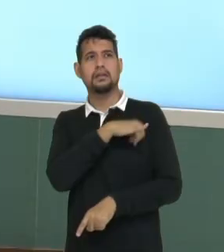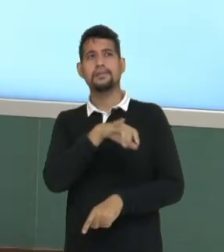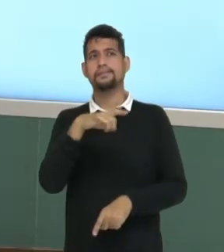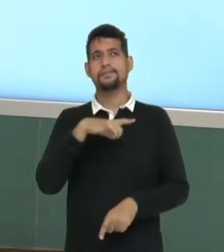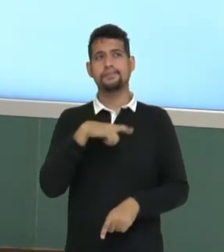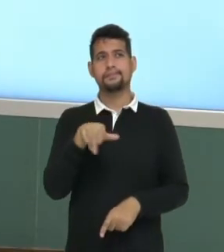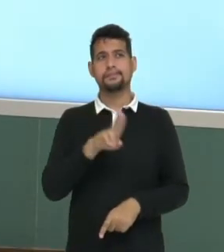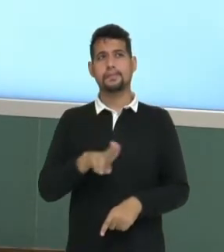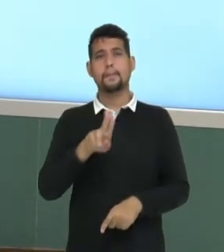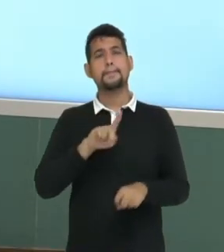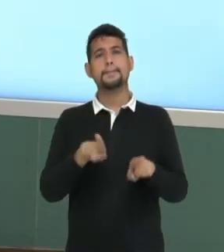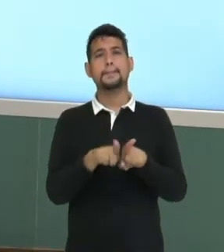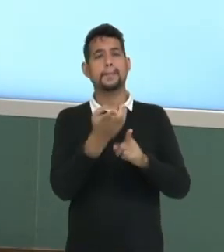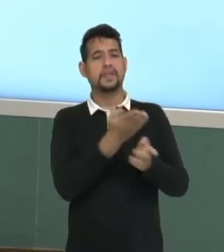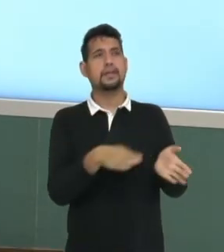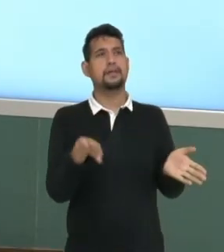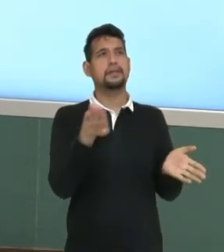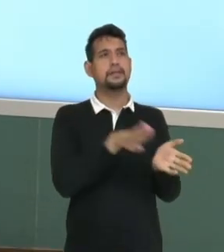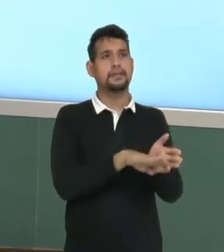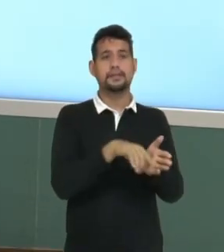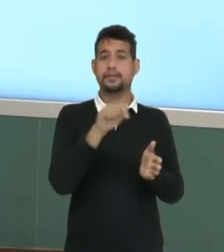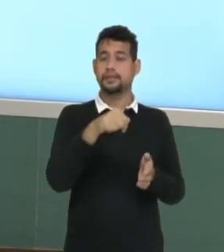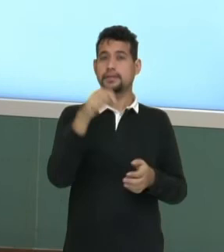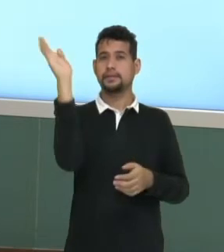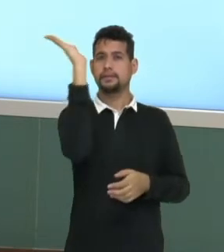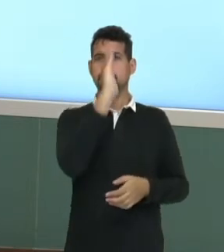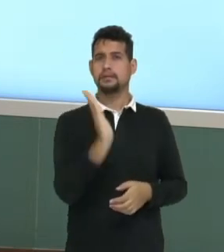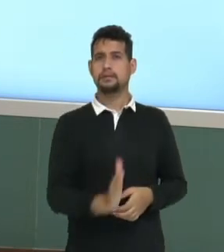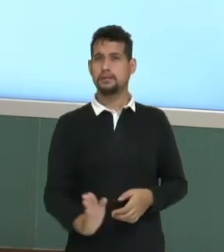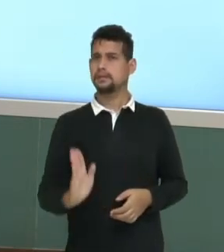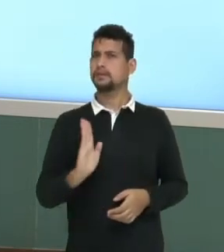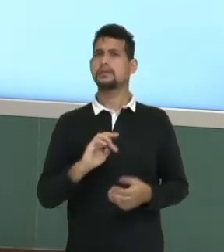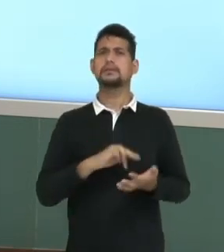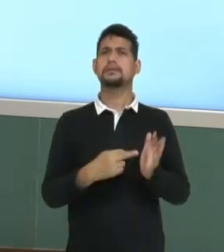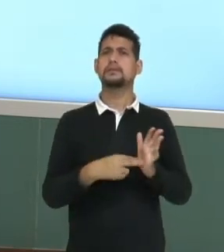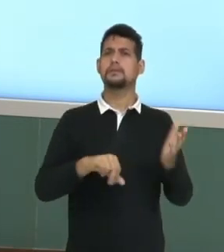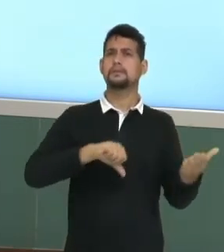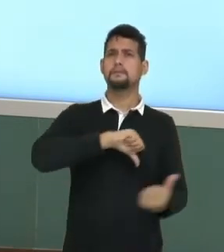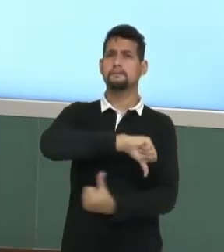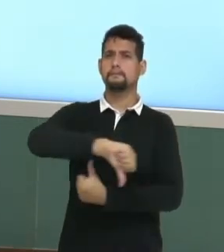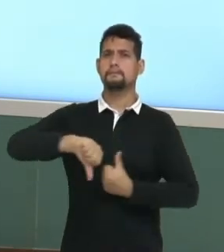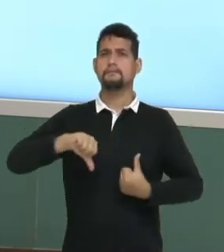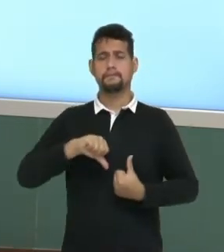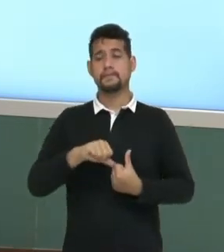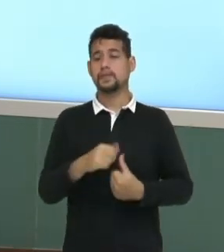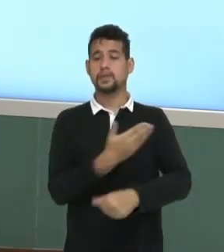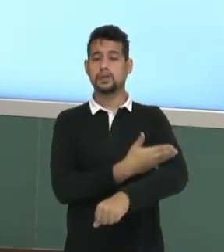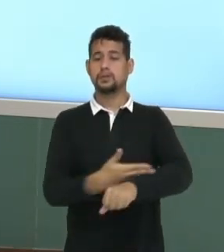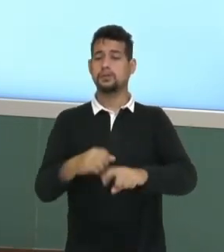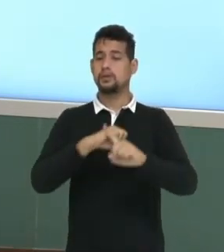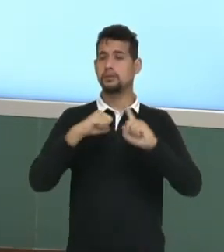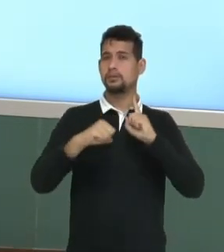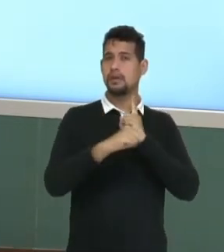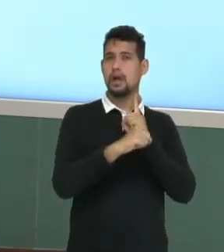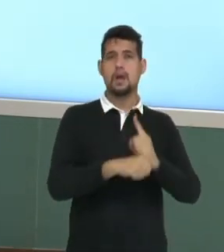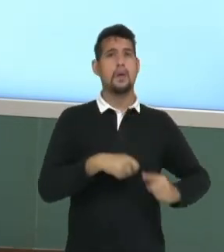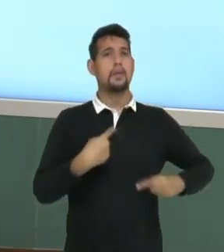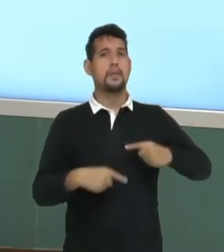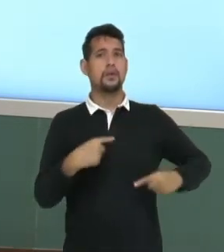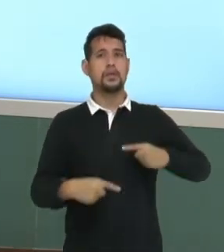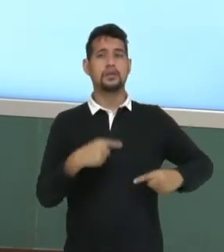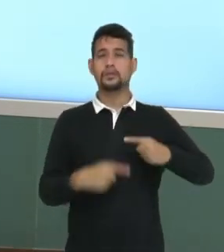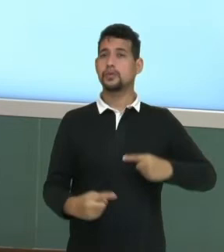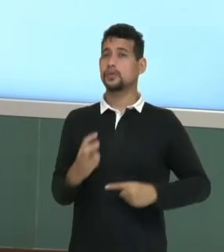é claro, né, que a chegada da corte aqui no Brasil, do nobre, vai alterar, né, os hábitos sociais, políticos,